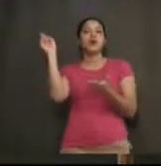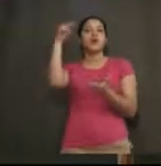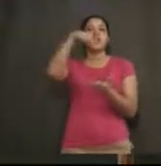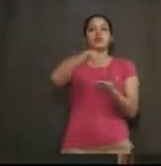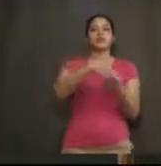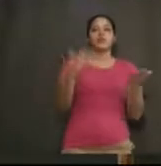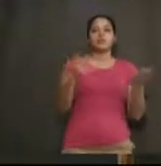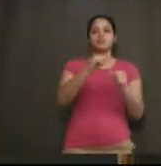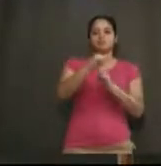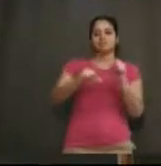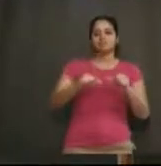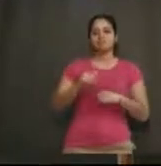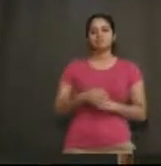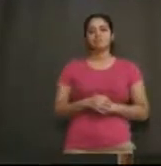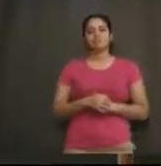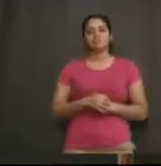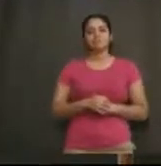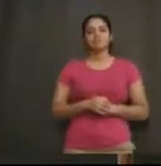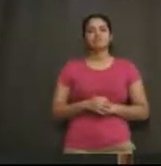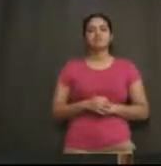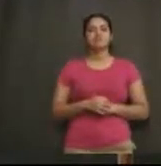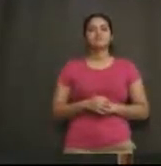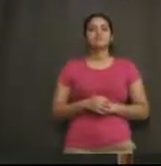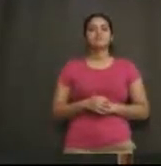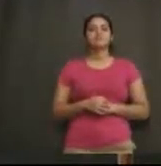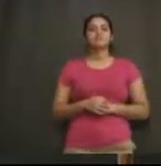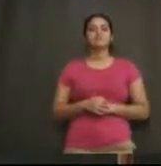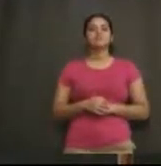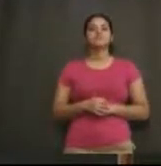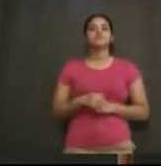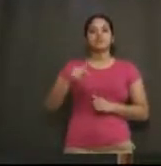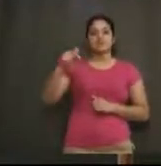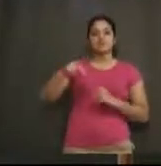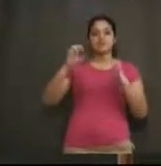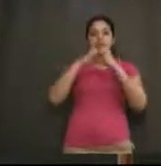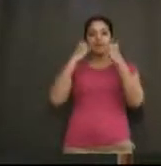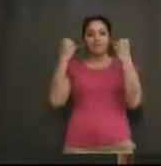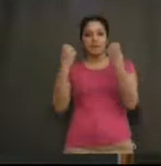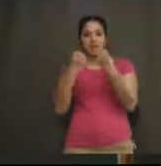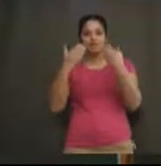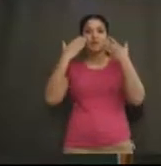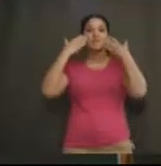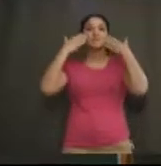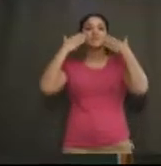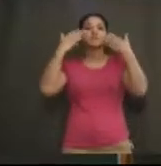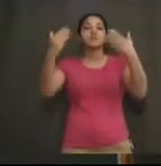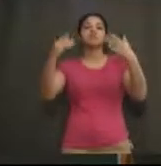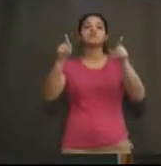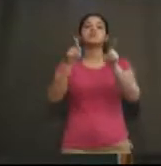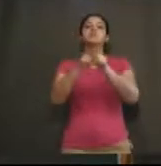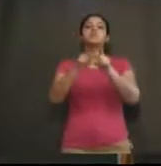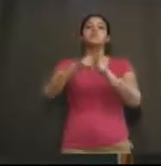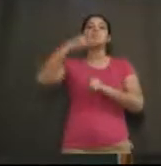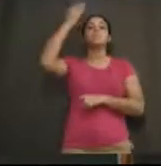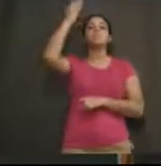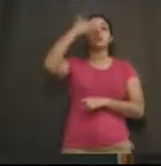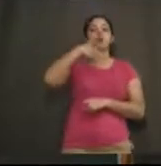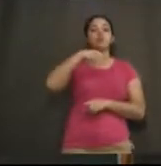Ele é um sonho que se realiza e é consequência e prova de amor também.